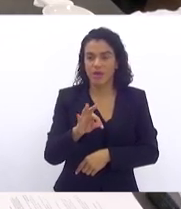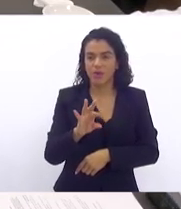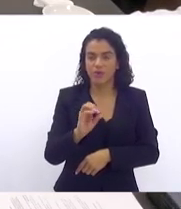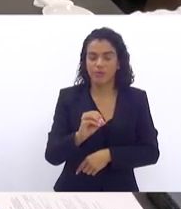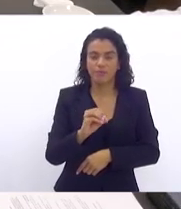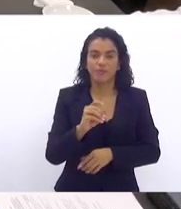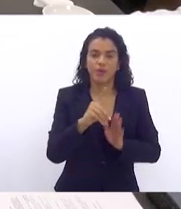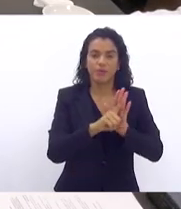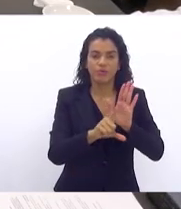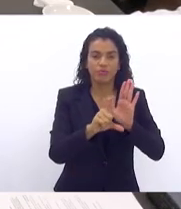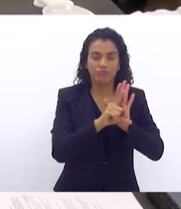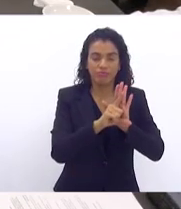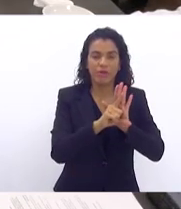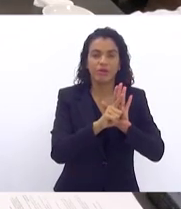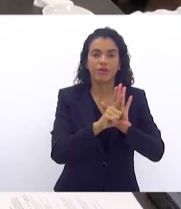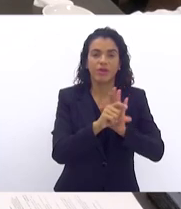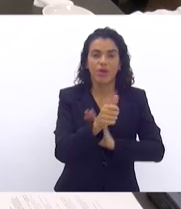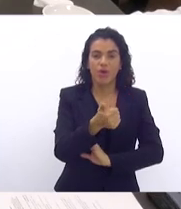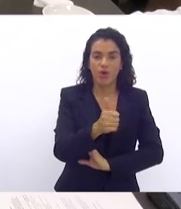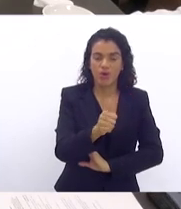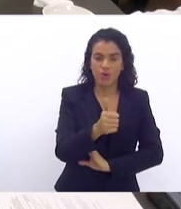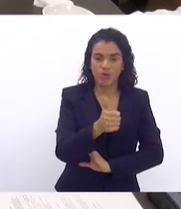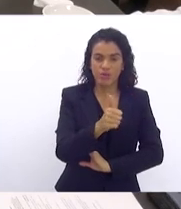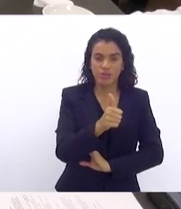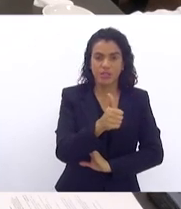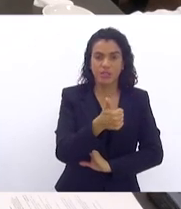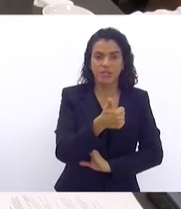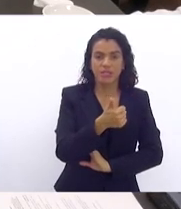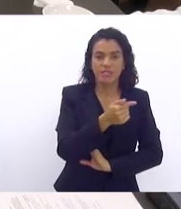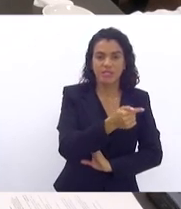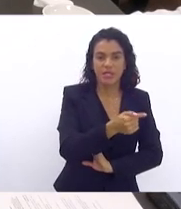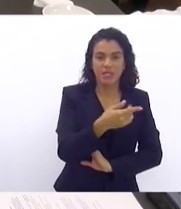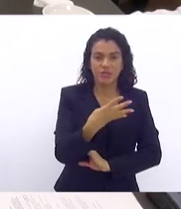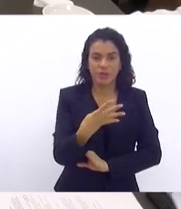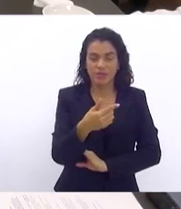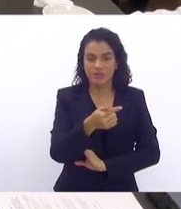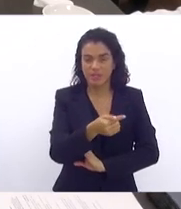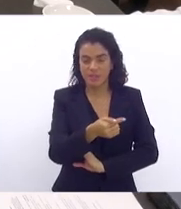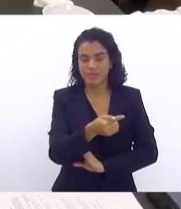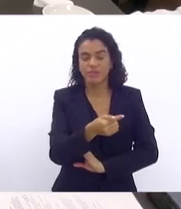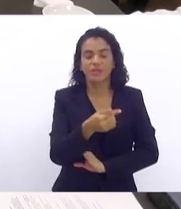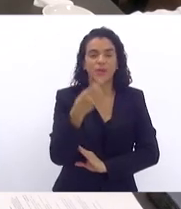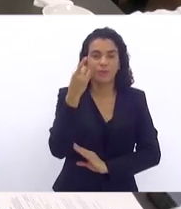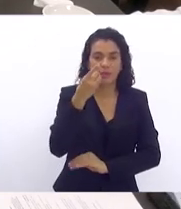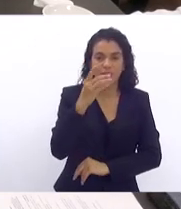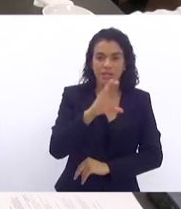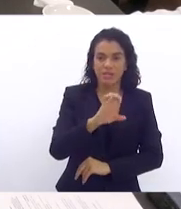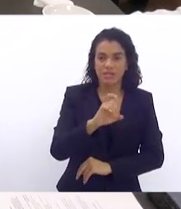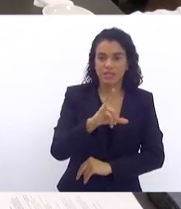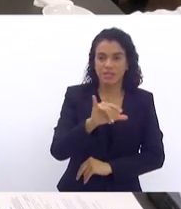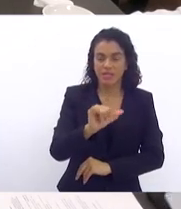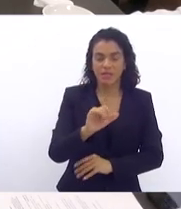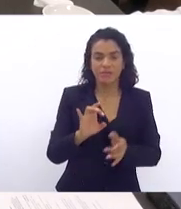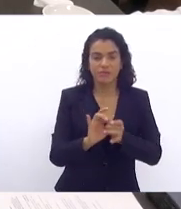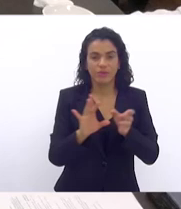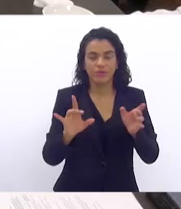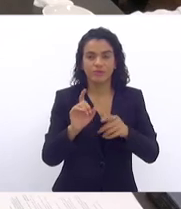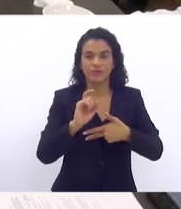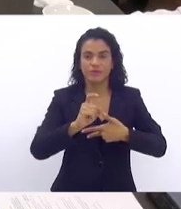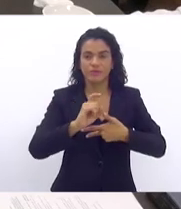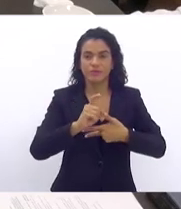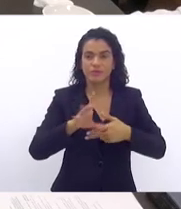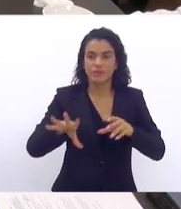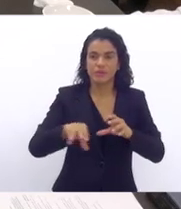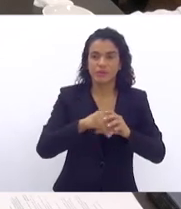PL é o 11 da pauta, o PL 747-2023, de autoria da deputada Célia Jordão, que autoriza o Poder Executivo a implantar o